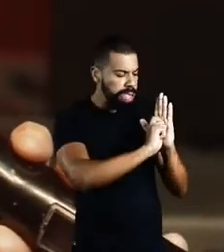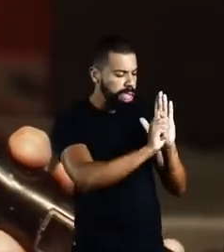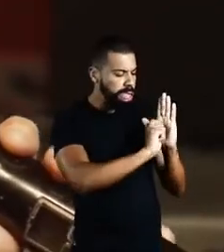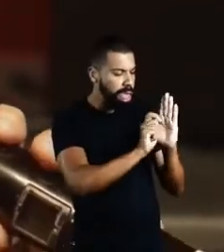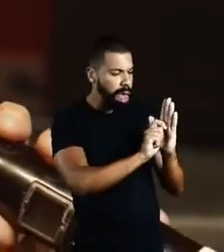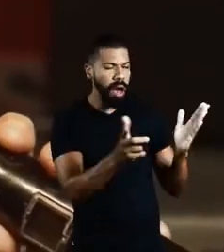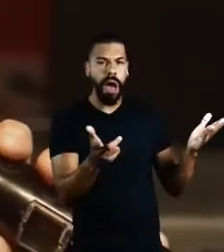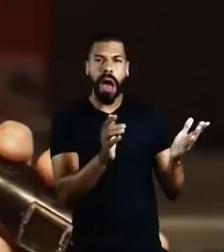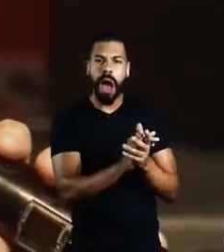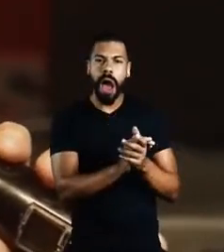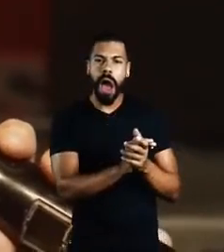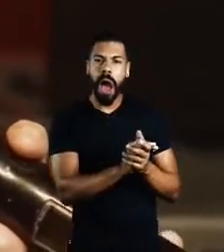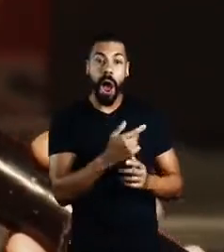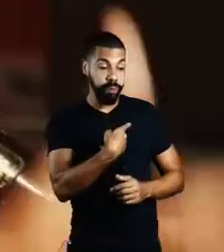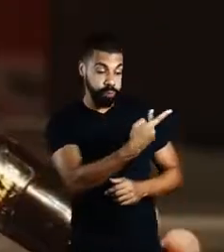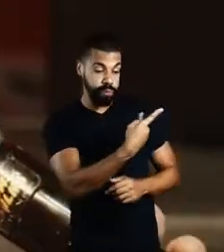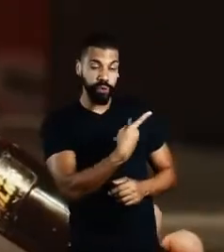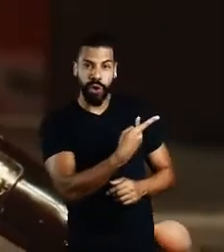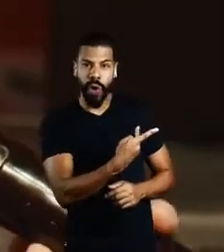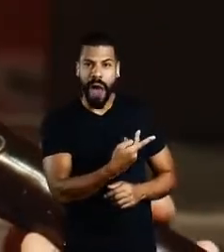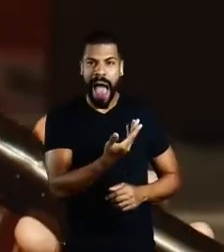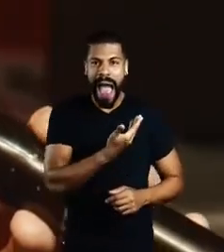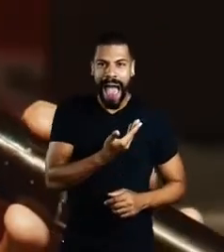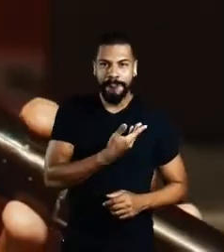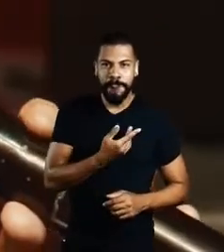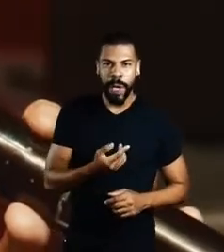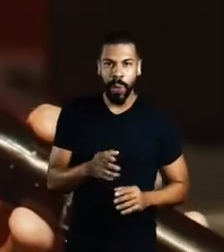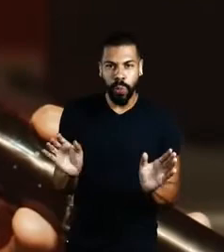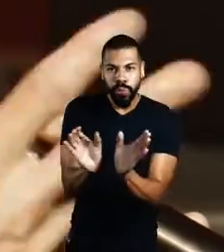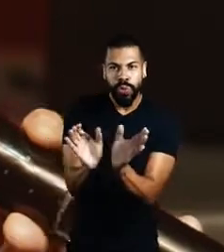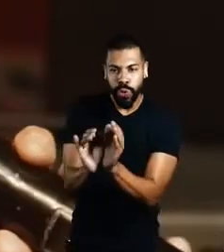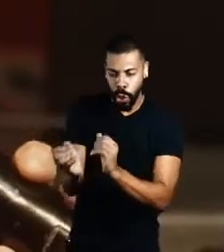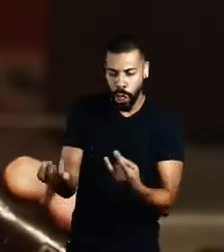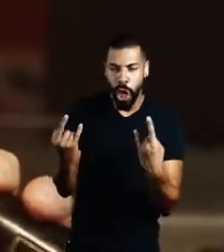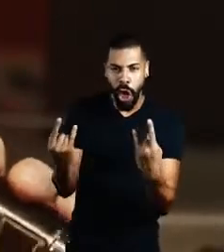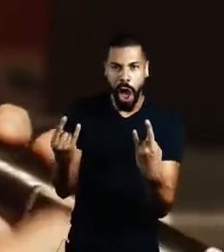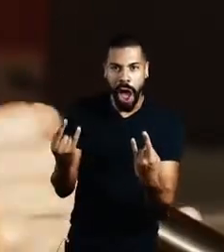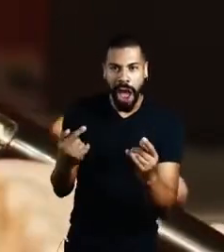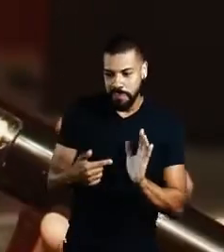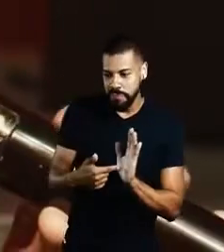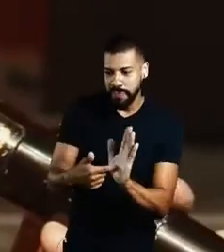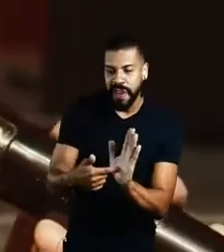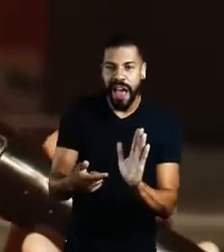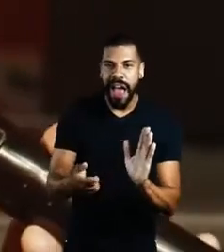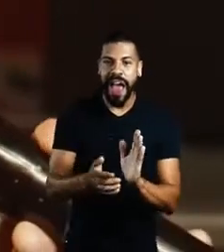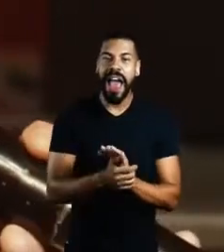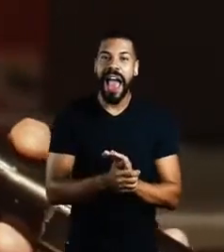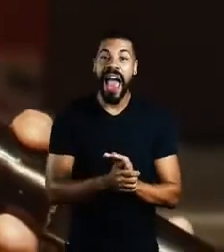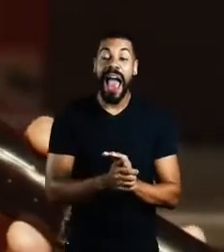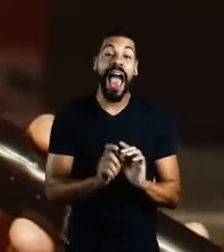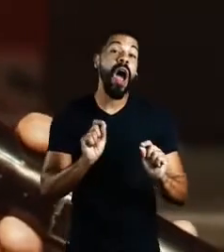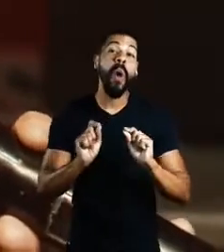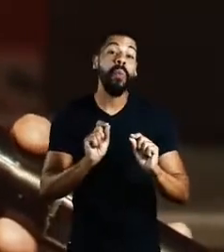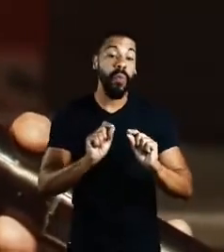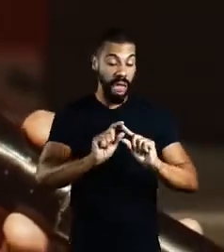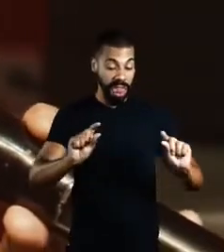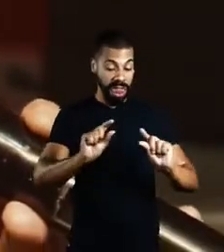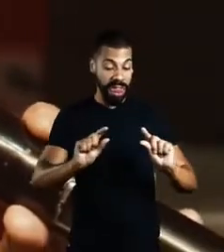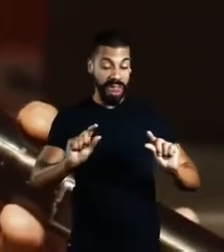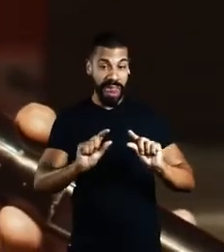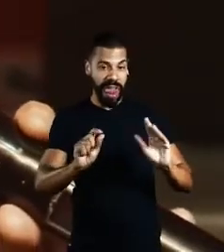do Guzula, a gente foi na casa dos amigos dele, roqueiro, mostrar a novidade, né? A letra e a bateriazinha para os